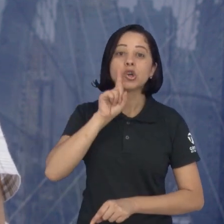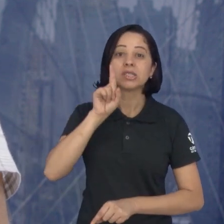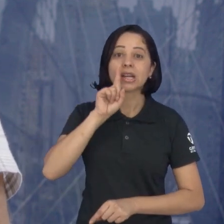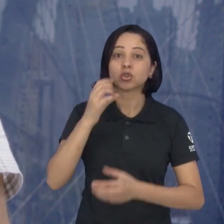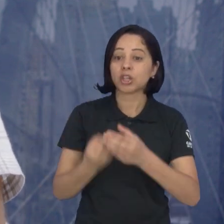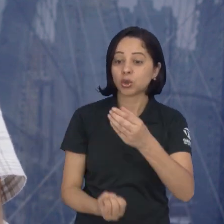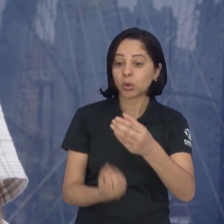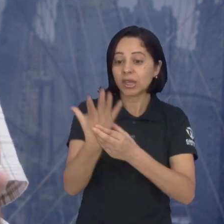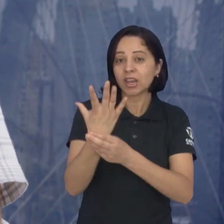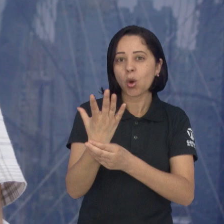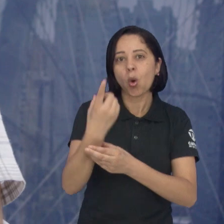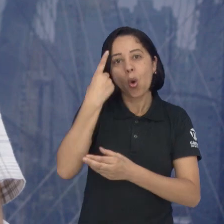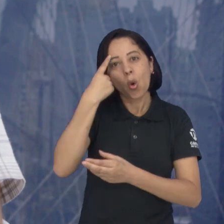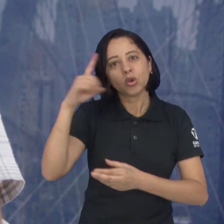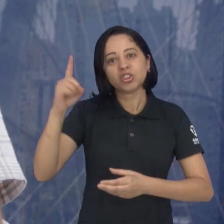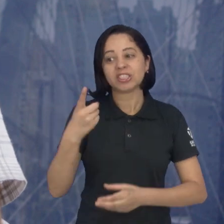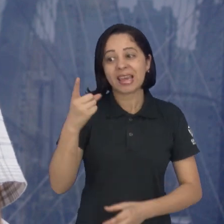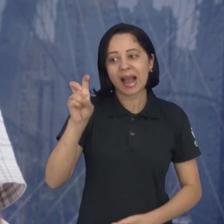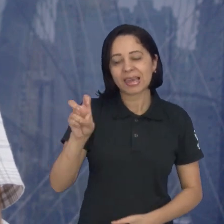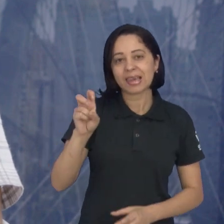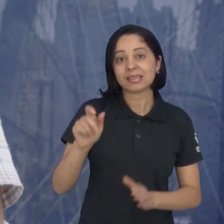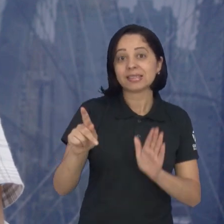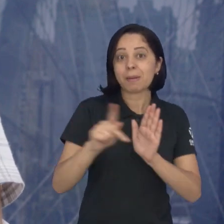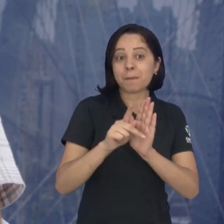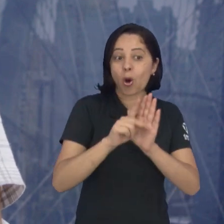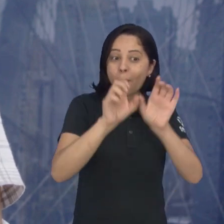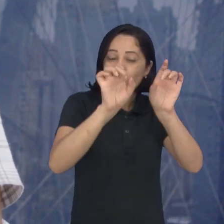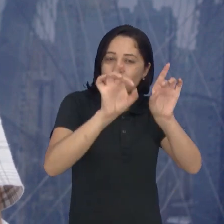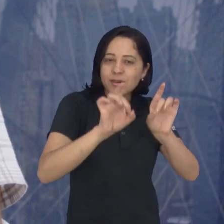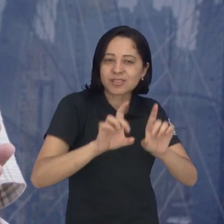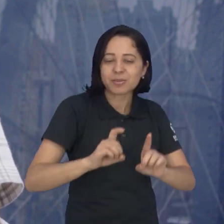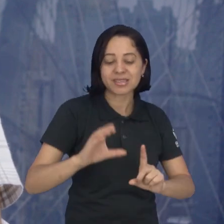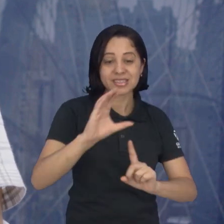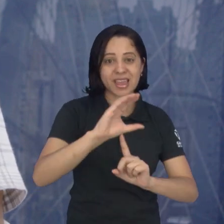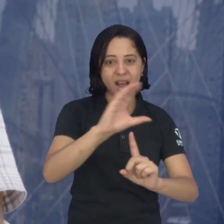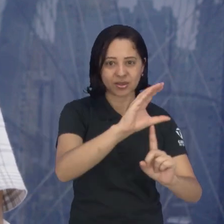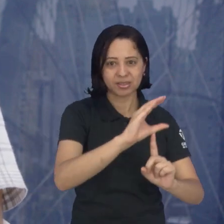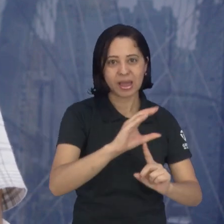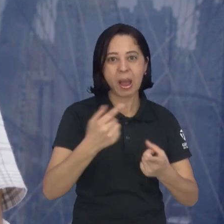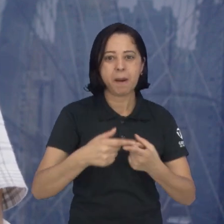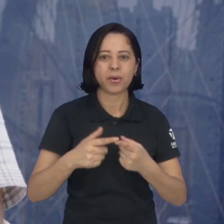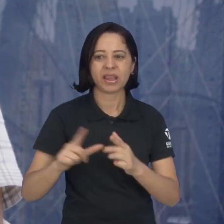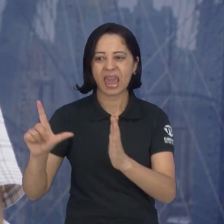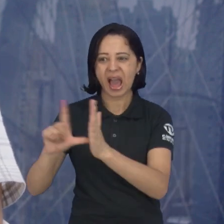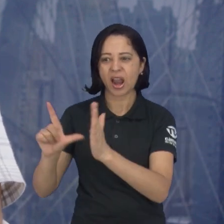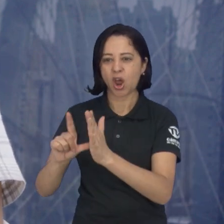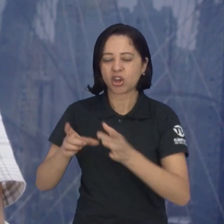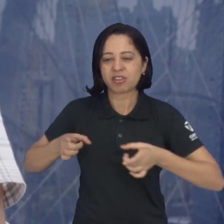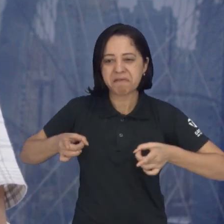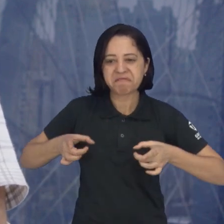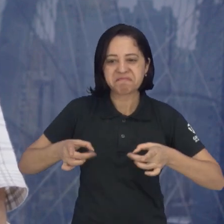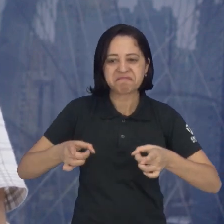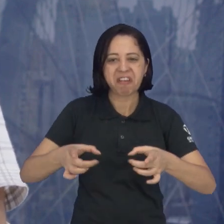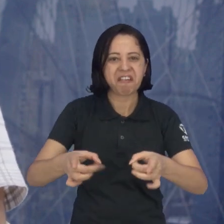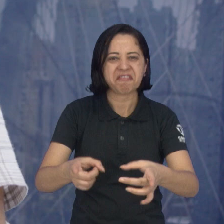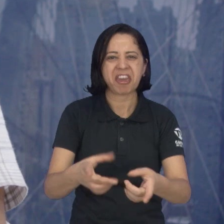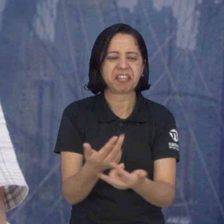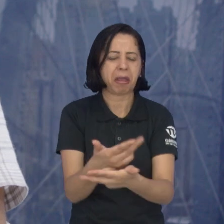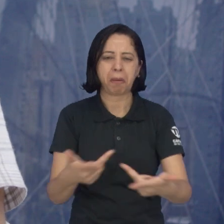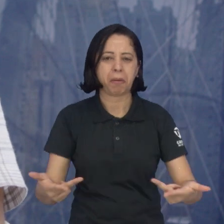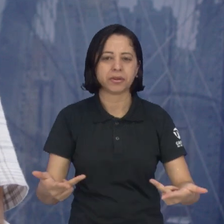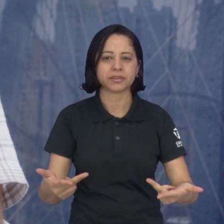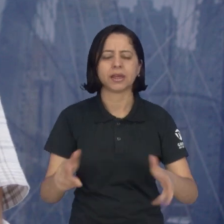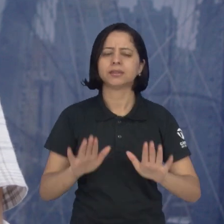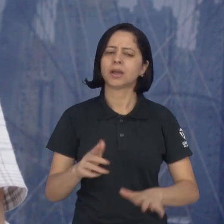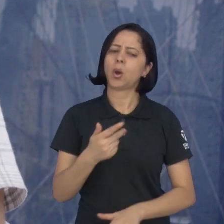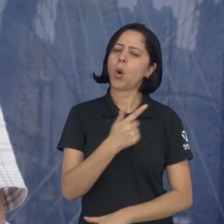né? E as empresas grandes estavam vendendo qualquer coisa para o consumidor. Então, o governo naquela época decidiu,